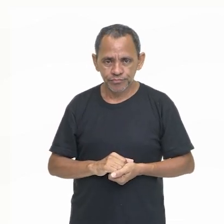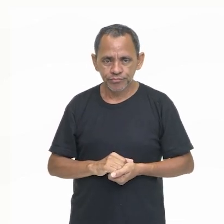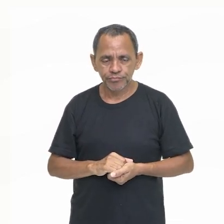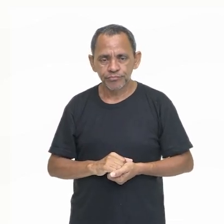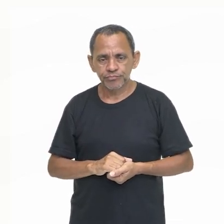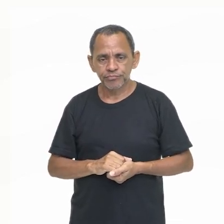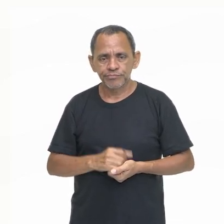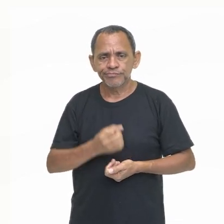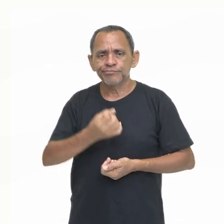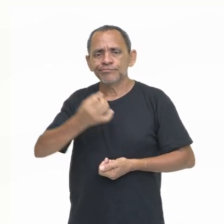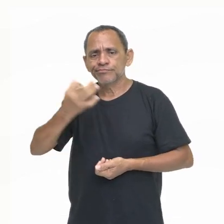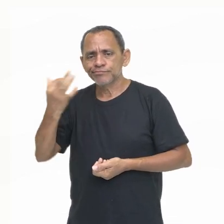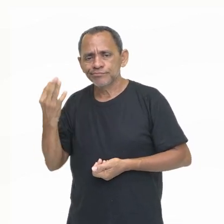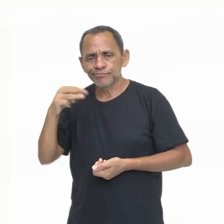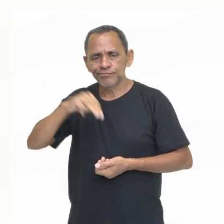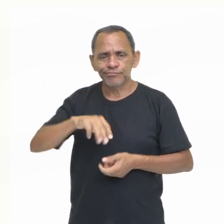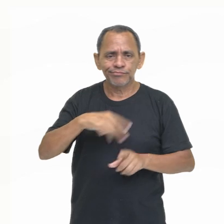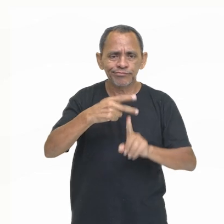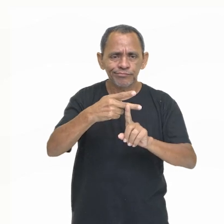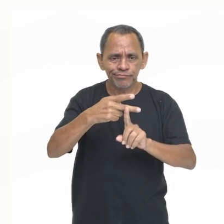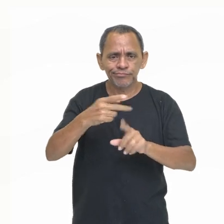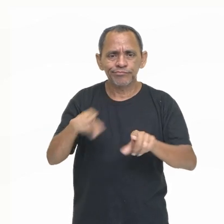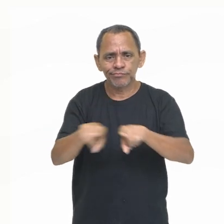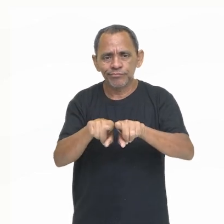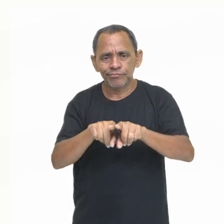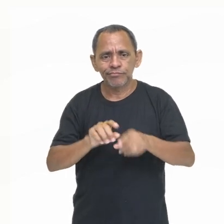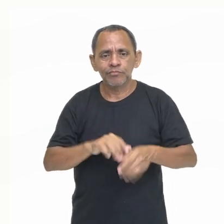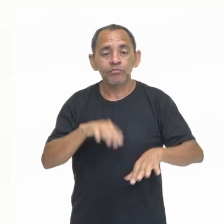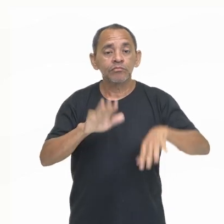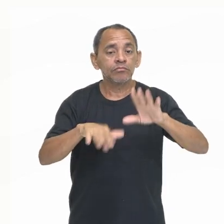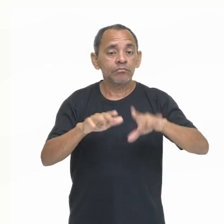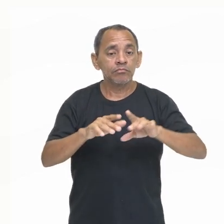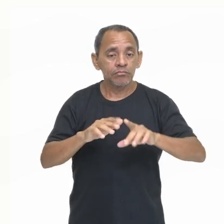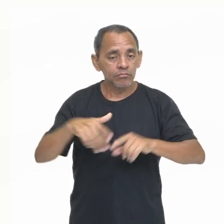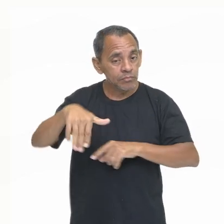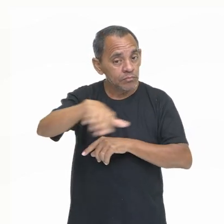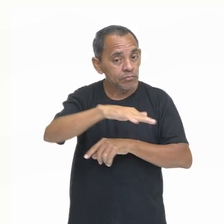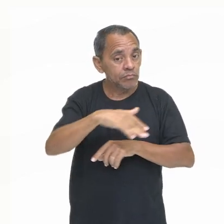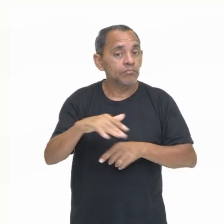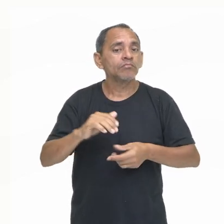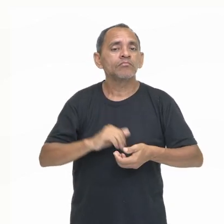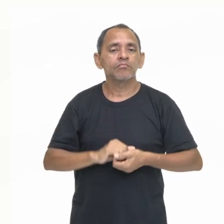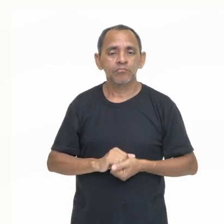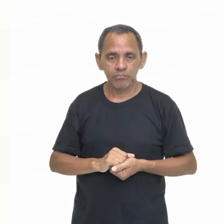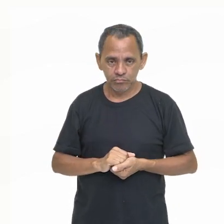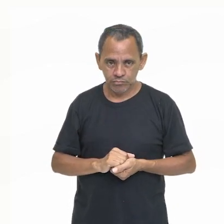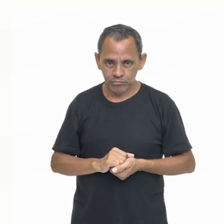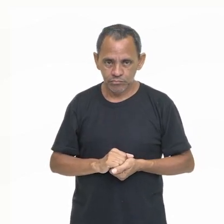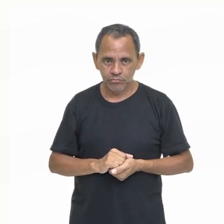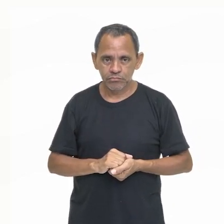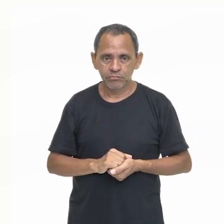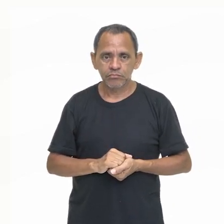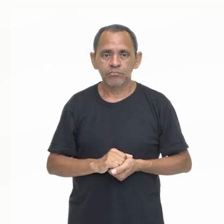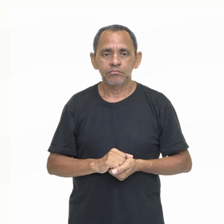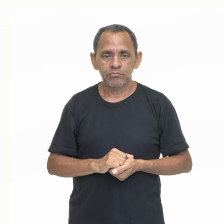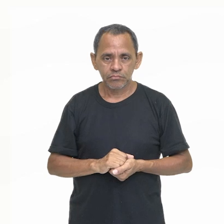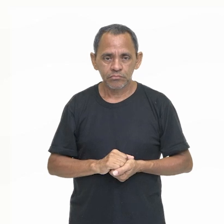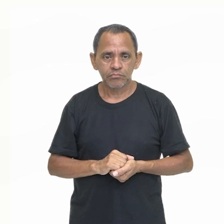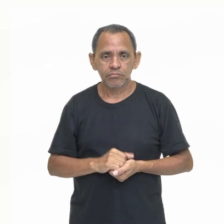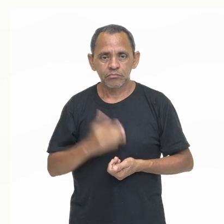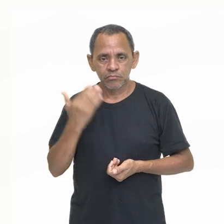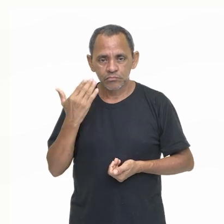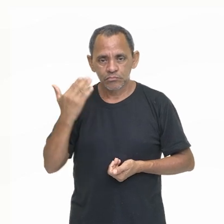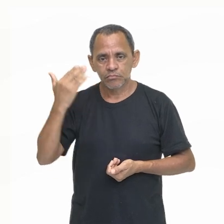metros quadrados. Nós temos aí, dependendo do tamanho da área, né, quilômetro quadrado, hectômetro quadrado,